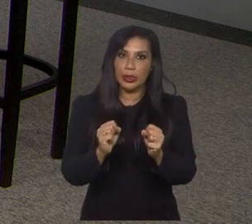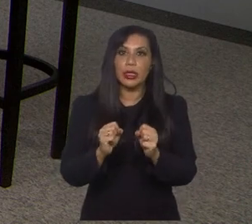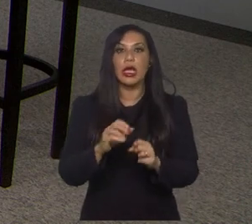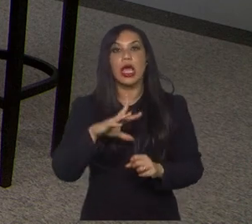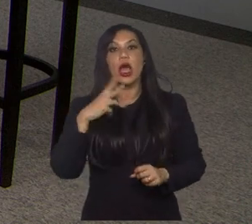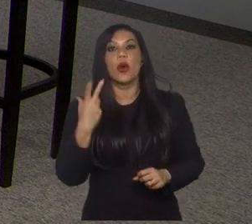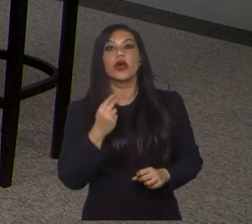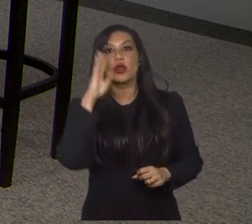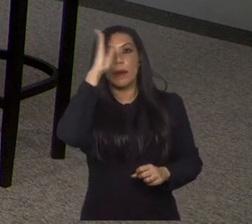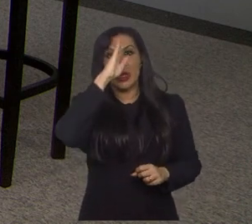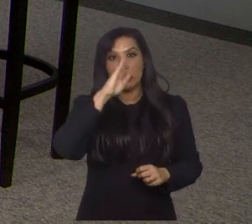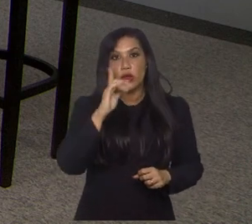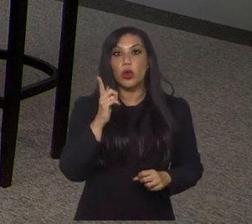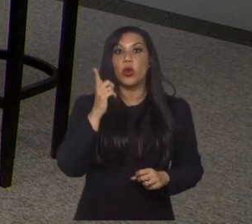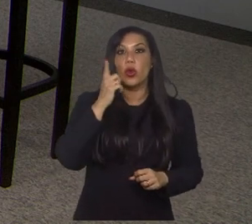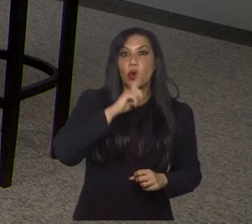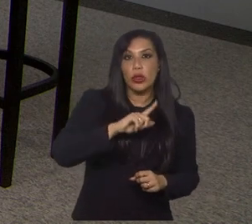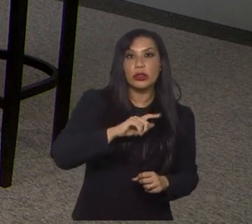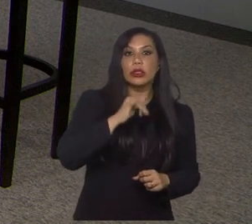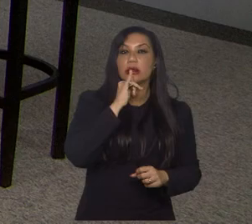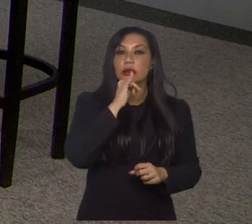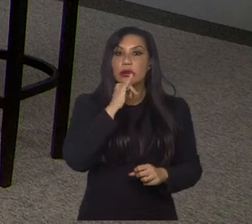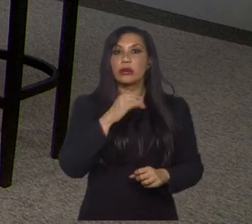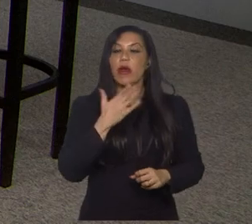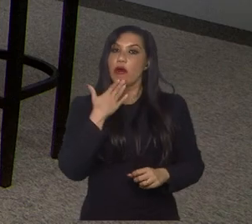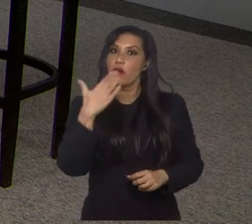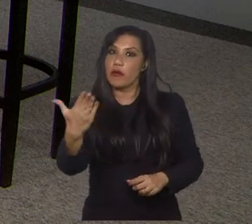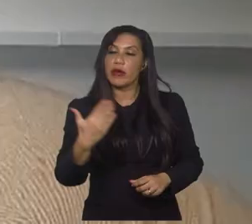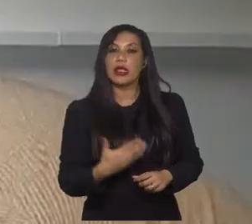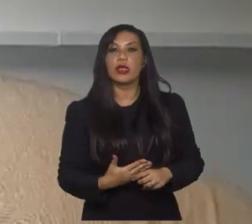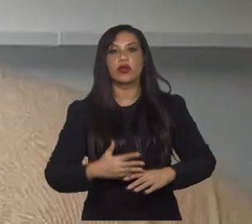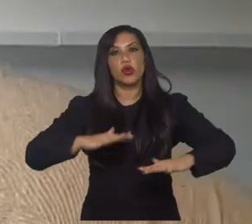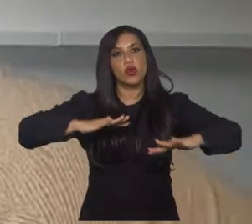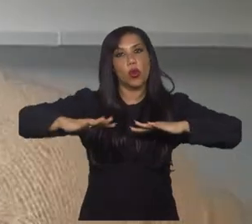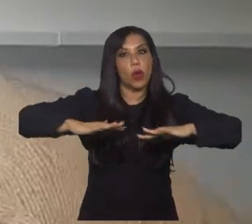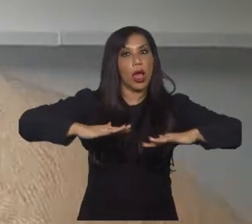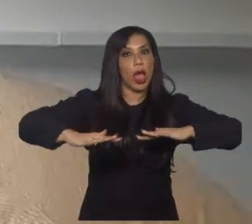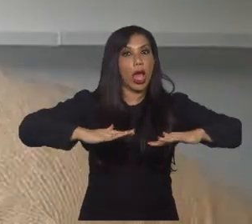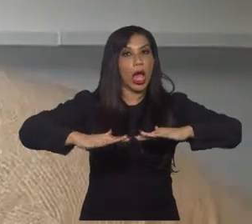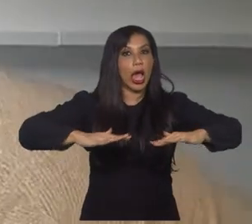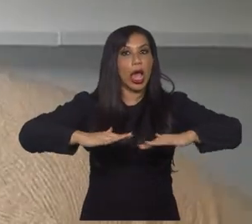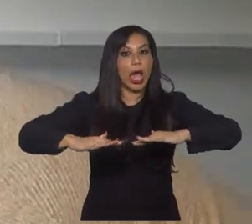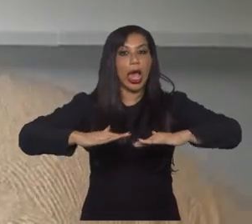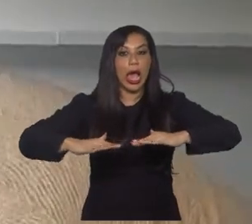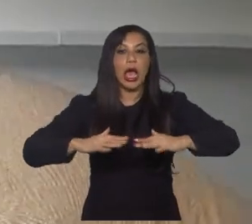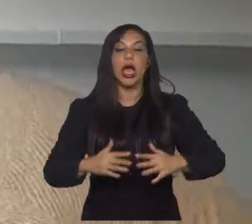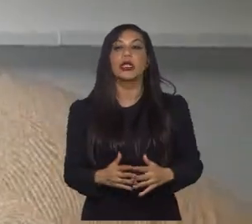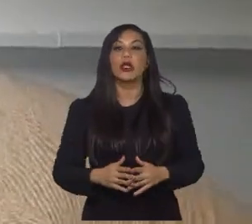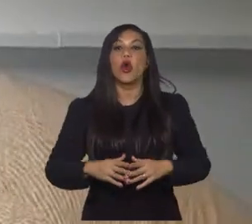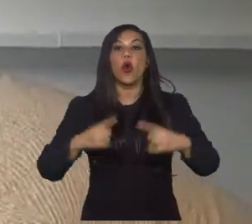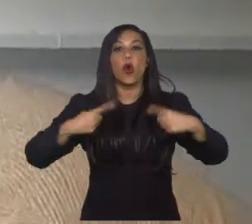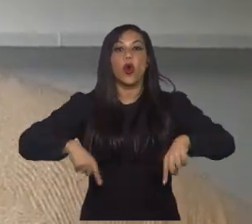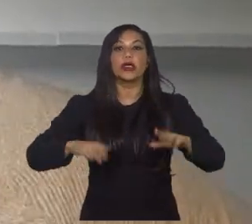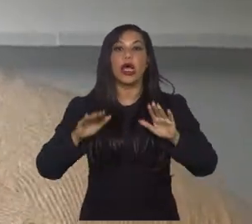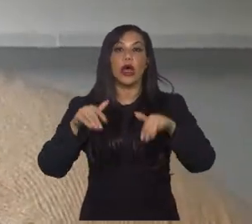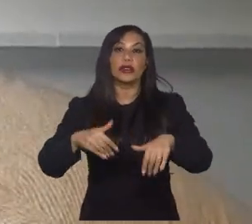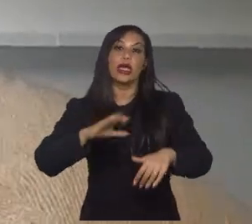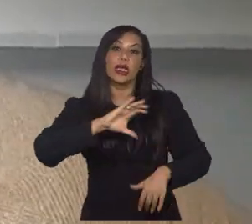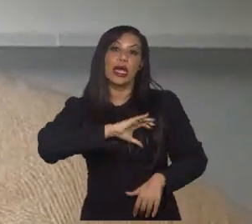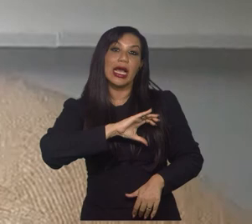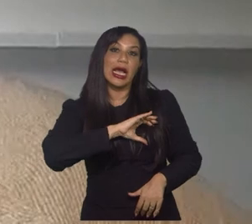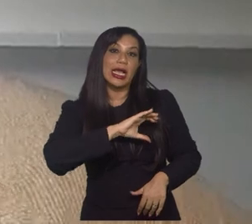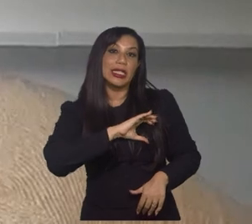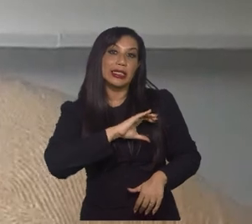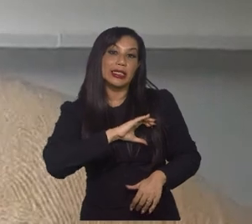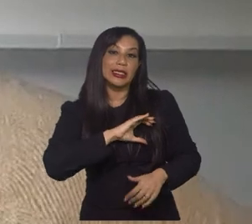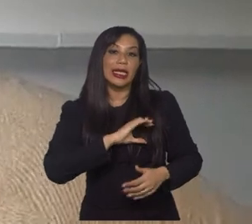eu acho que o Brasil chegaria um pouco favorito nesse duelo. Assim como contra a Austrália e Canadá, não